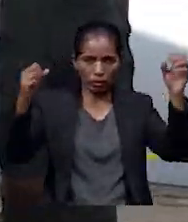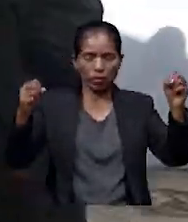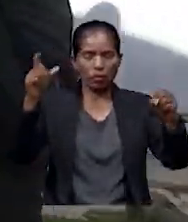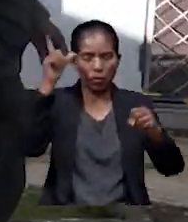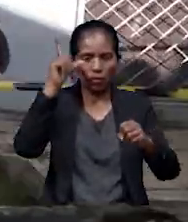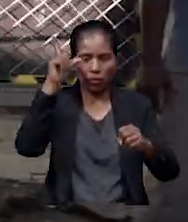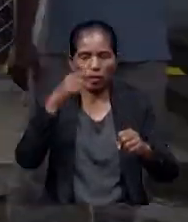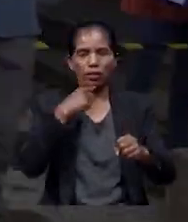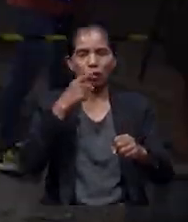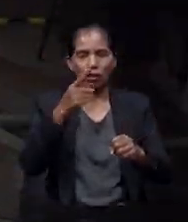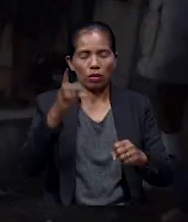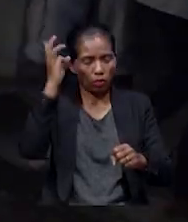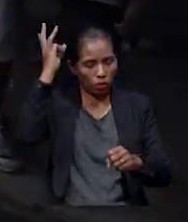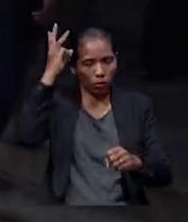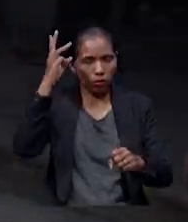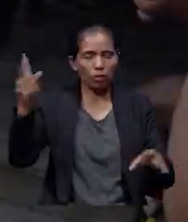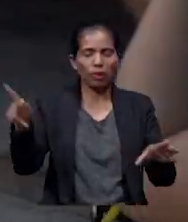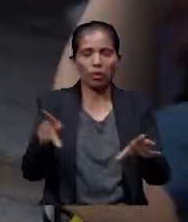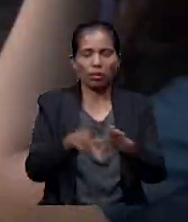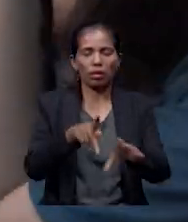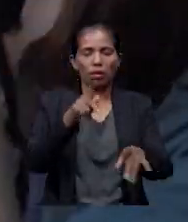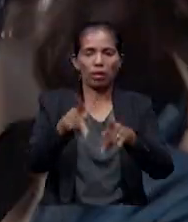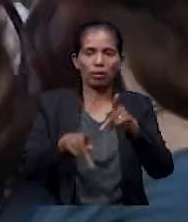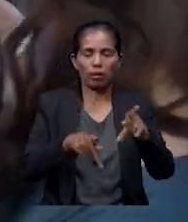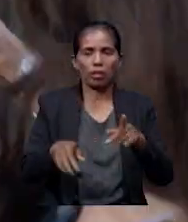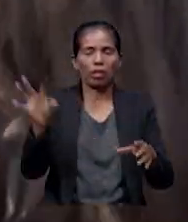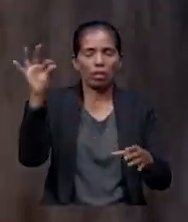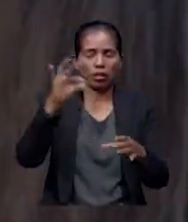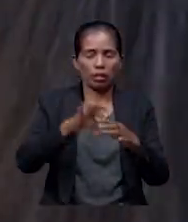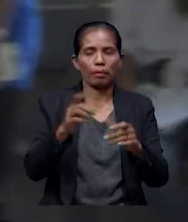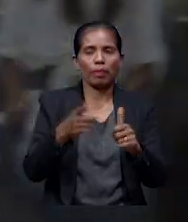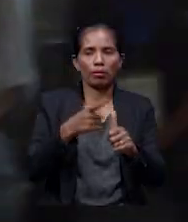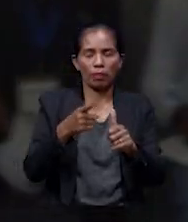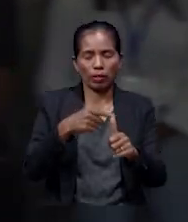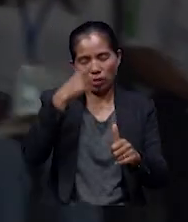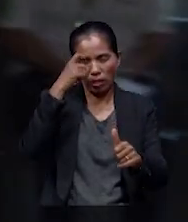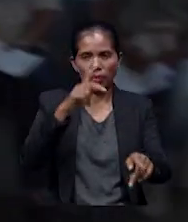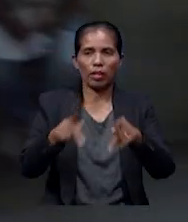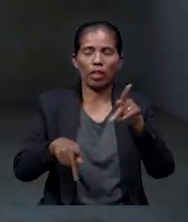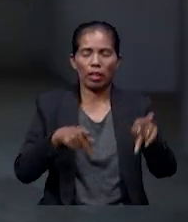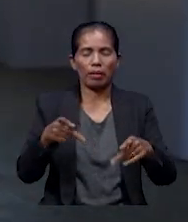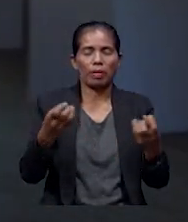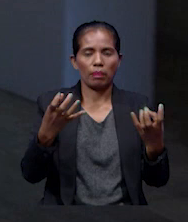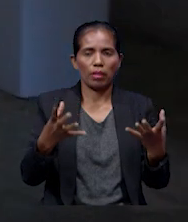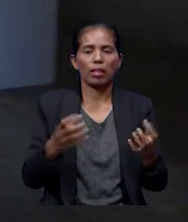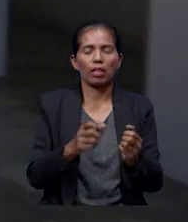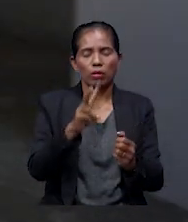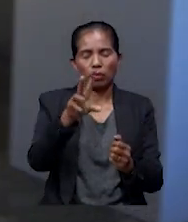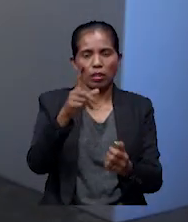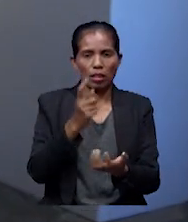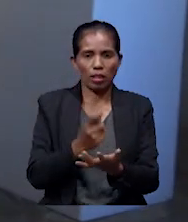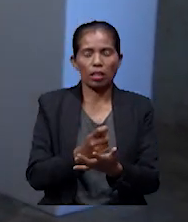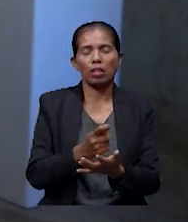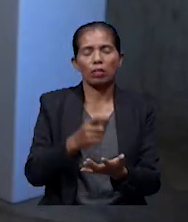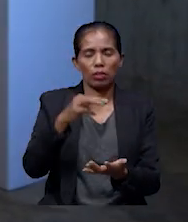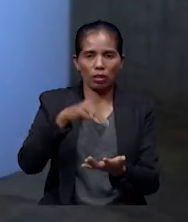Guterres Luolomos preocupa hotasa participasang komunidade iha eleisang primera ronda tambah sidadang rihun atu suraresin makla partisipa.